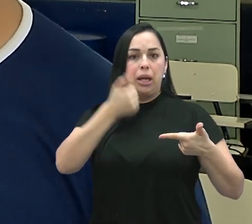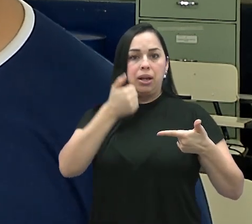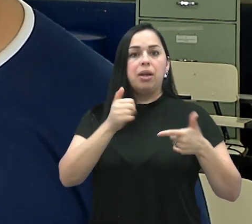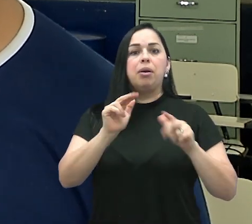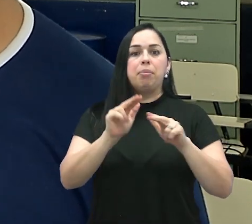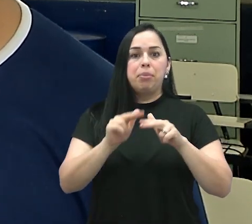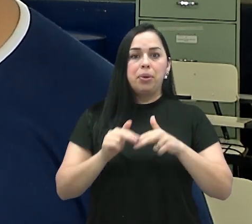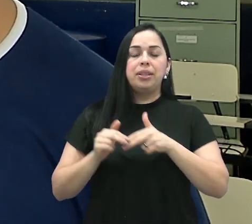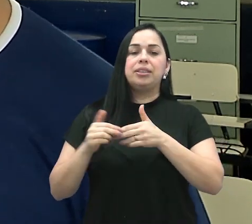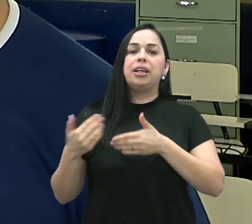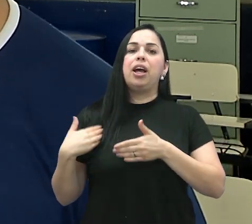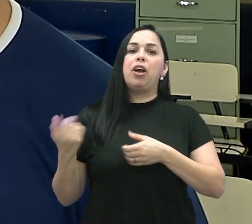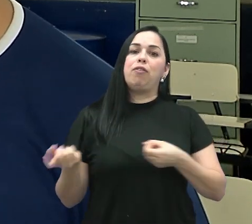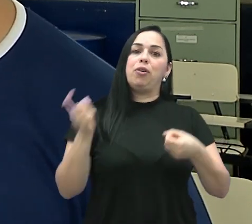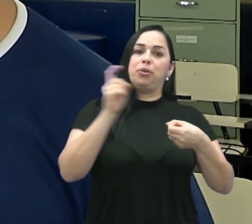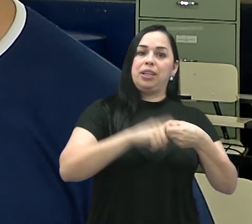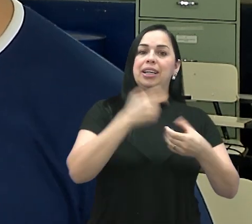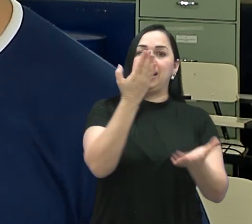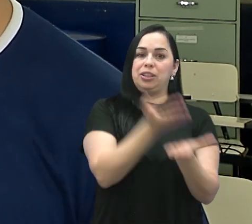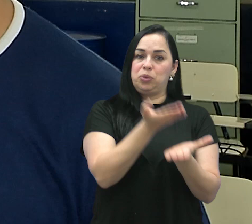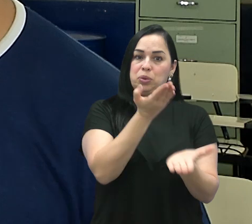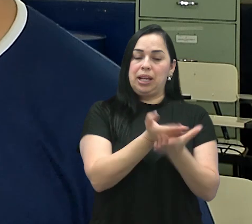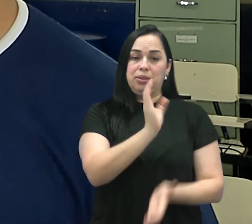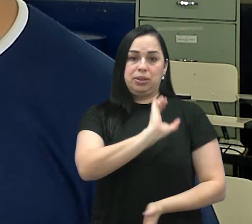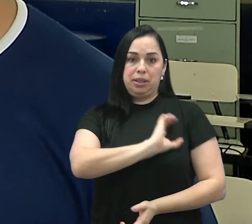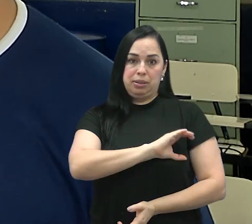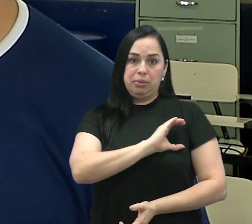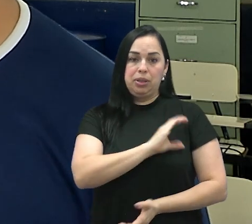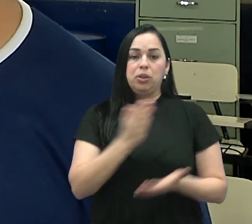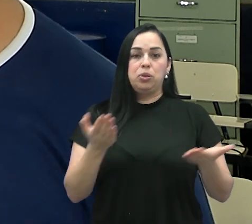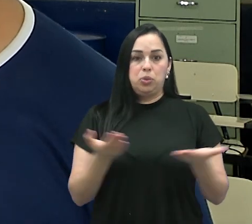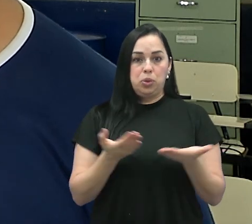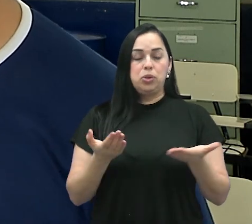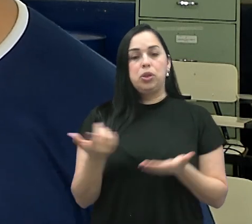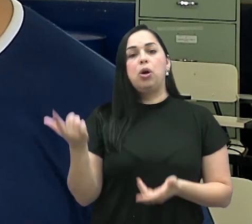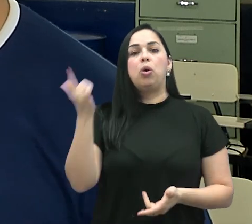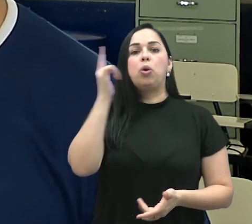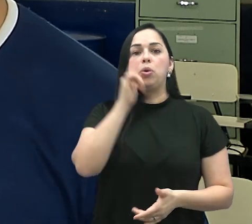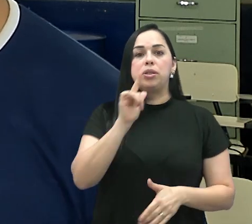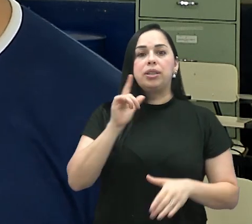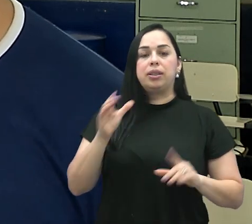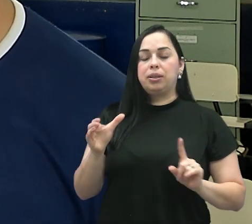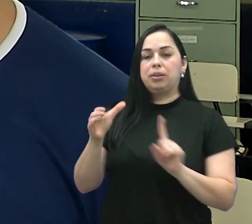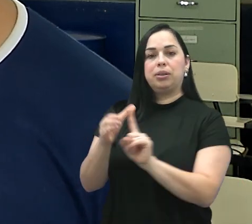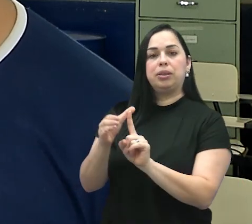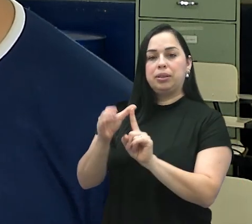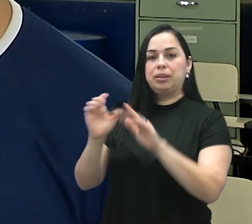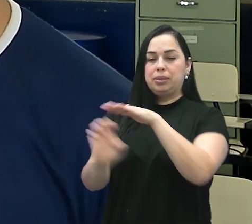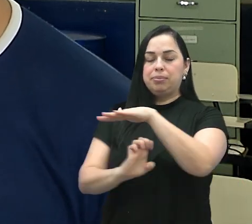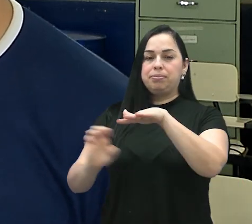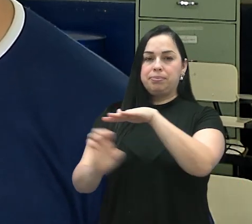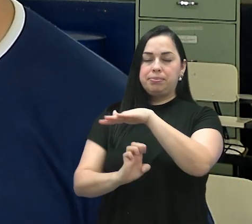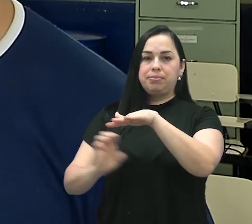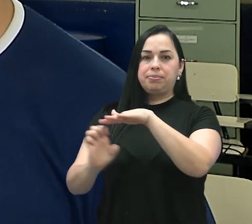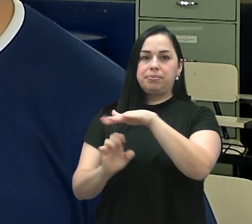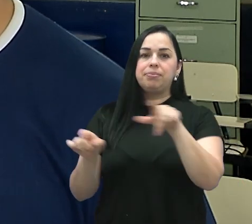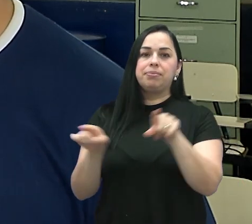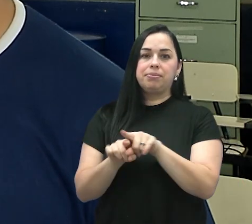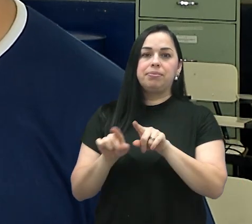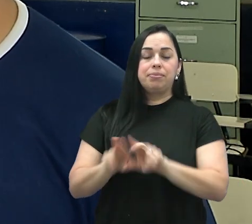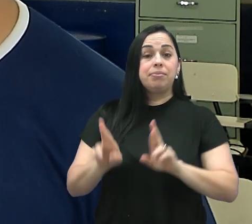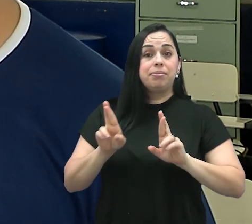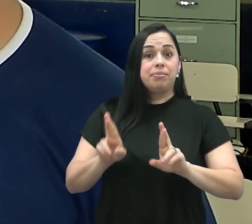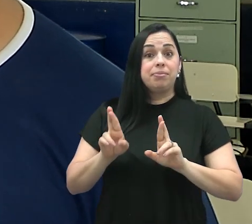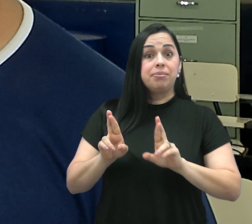eu acabei vindo para a escola, estudando no CEPAS, e hoje eu consigo integrar uma grande empresa, uma empresa renomada mundialmente,